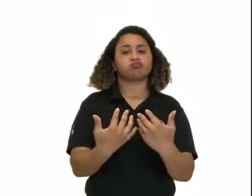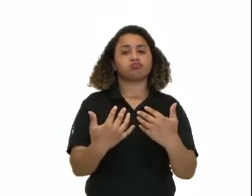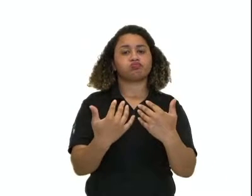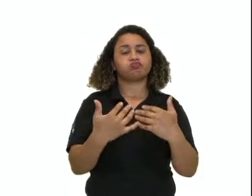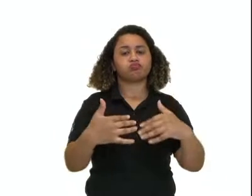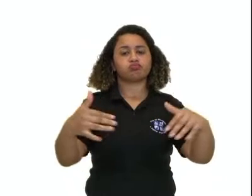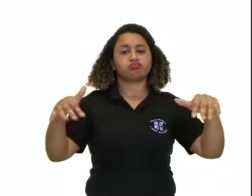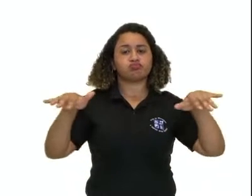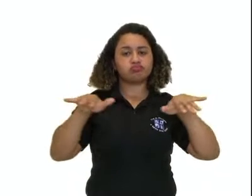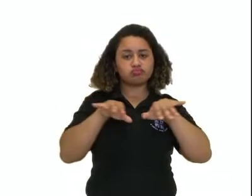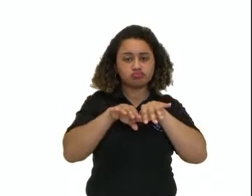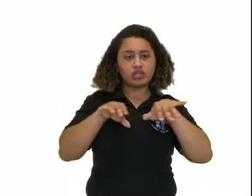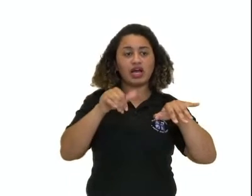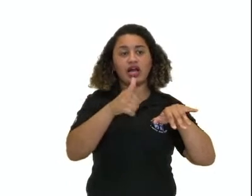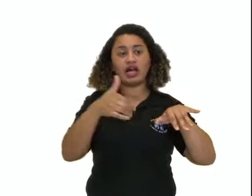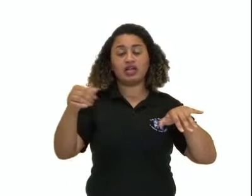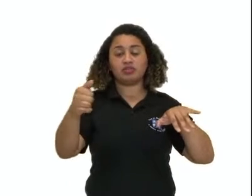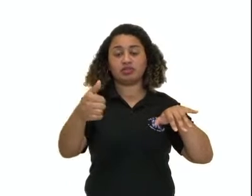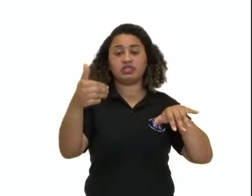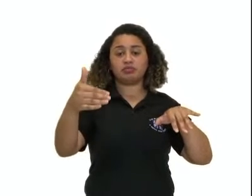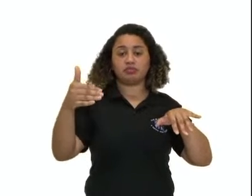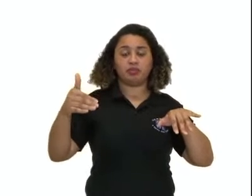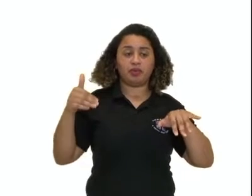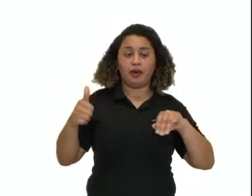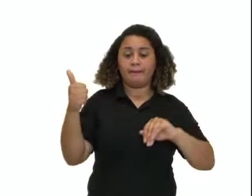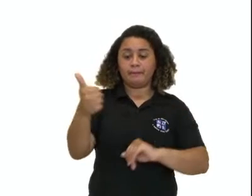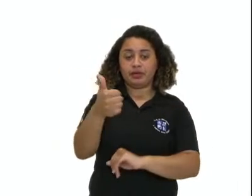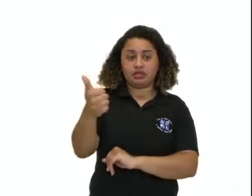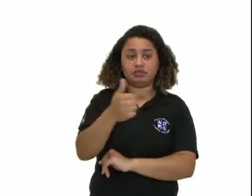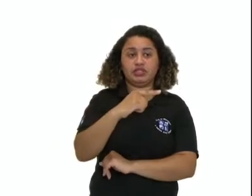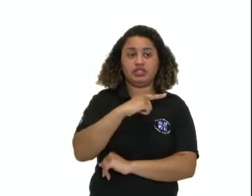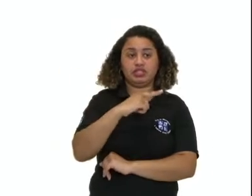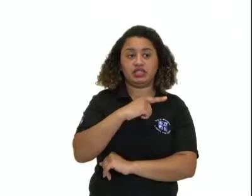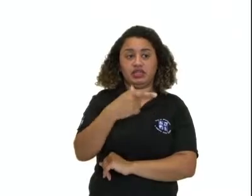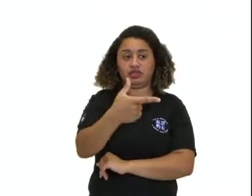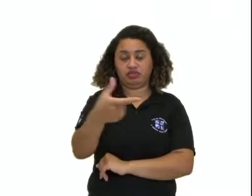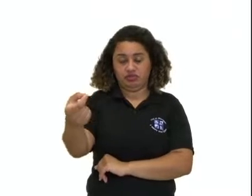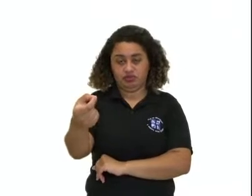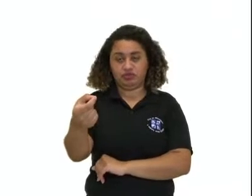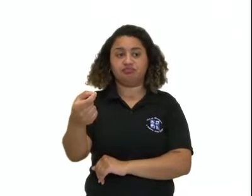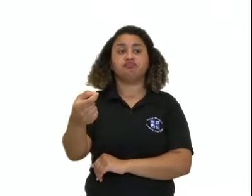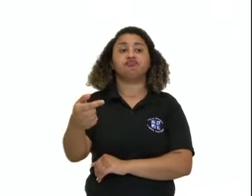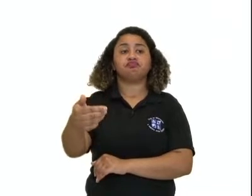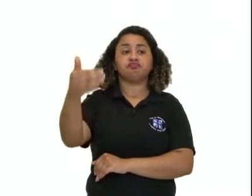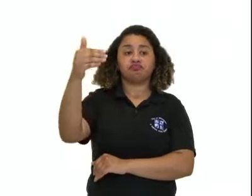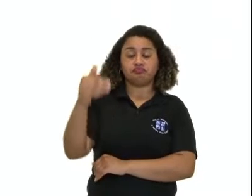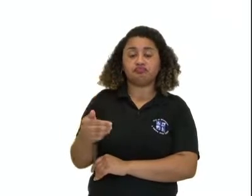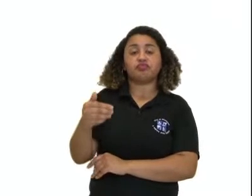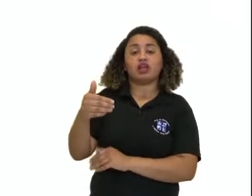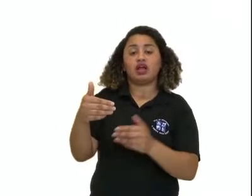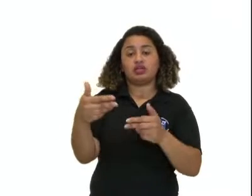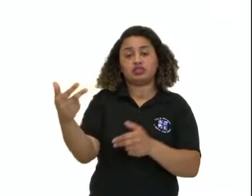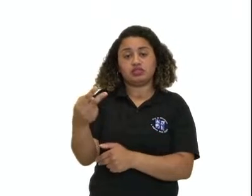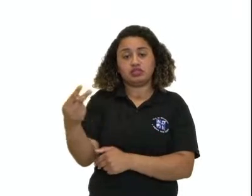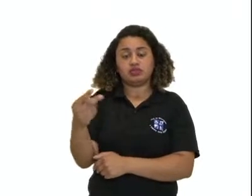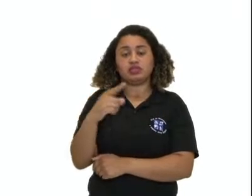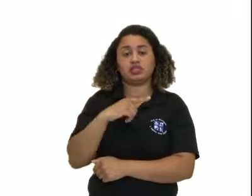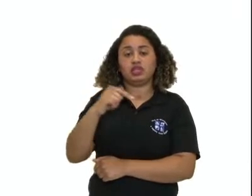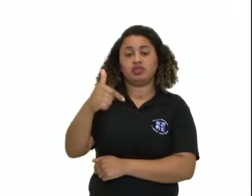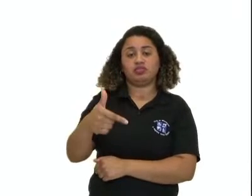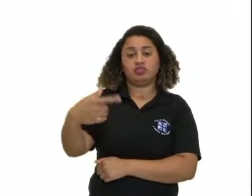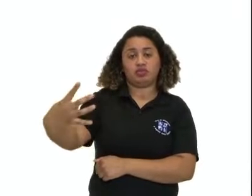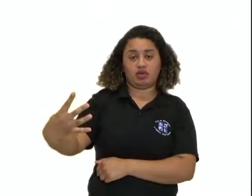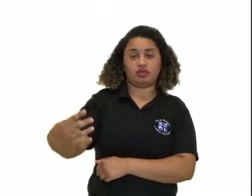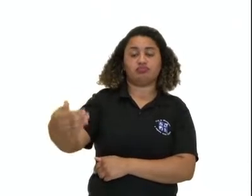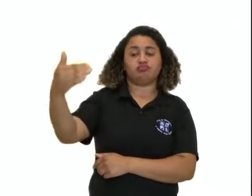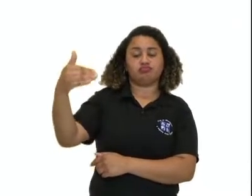em 14 filas, sendo que a primeira fila possui 20 poltronas, a segunda fila, 24